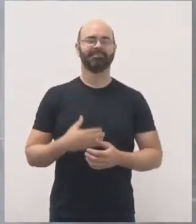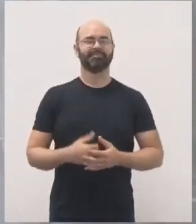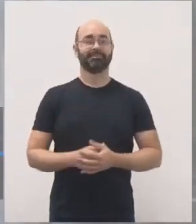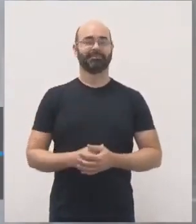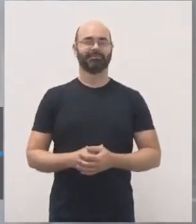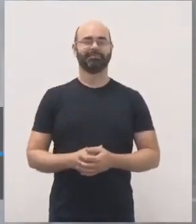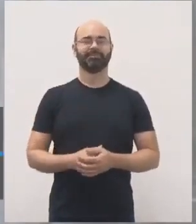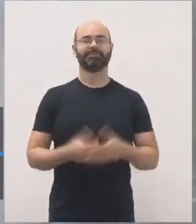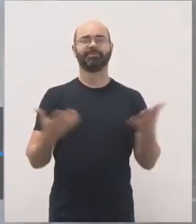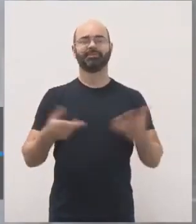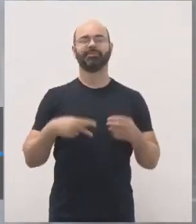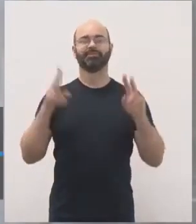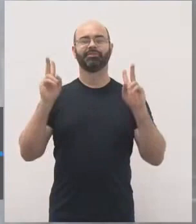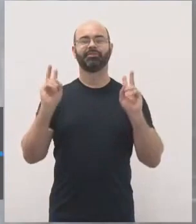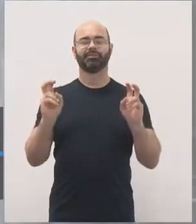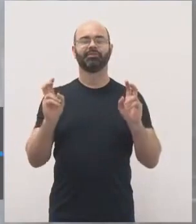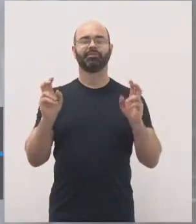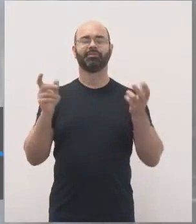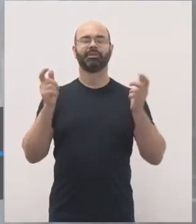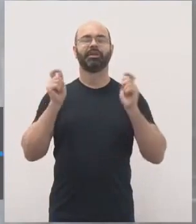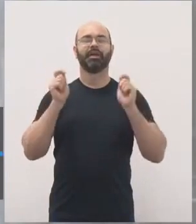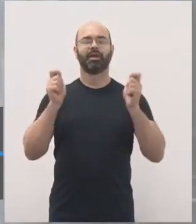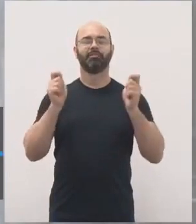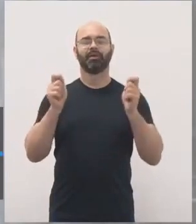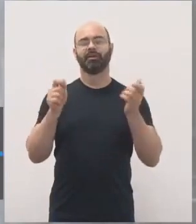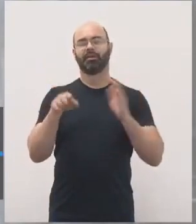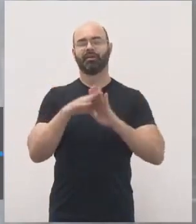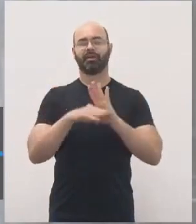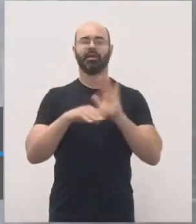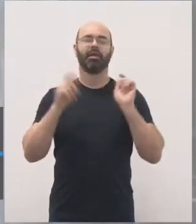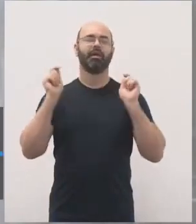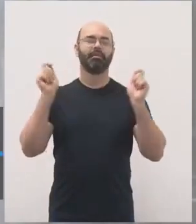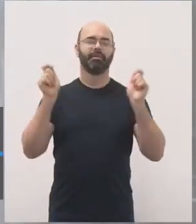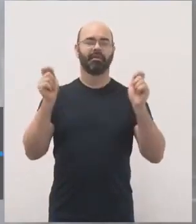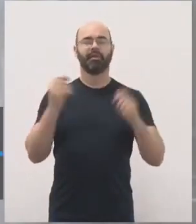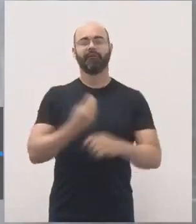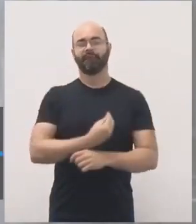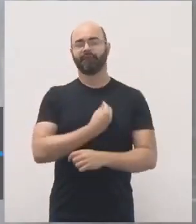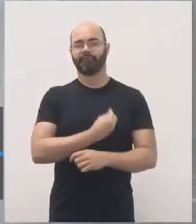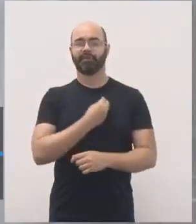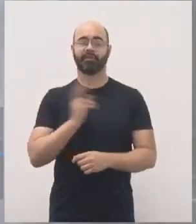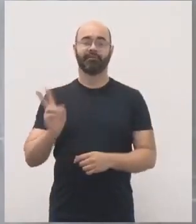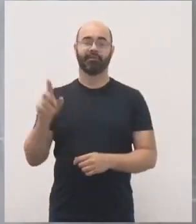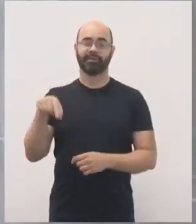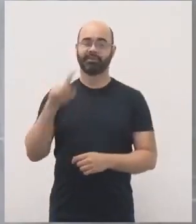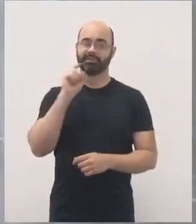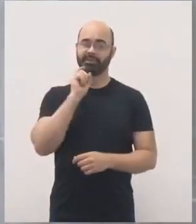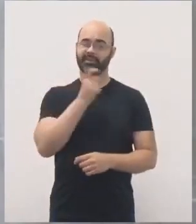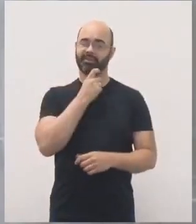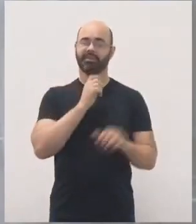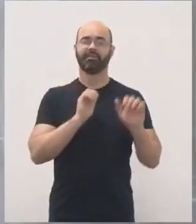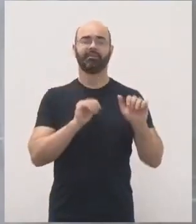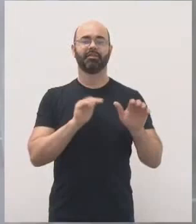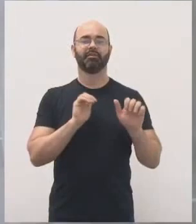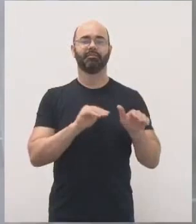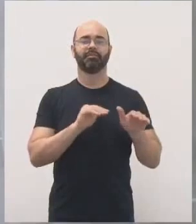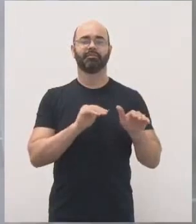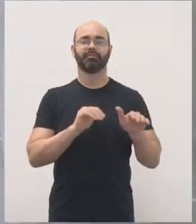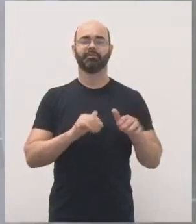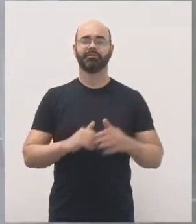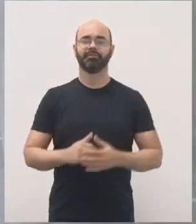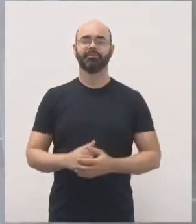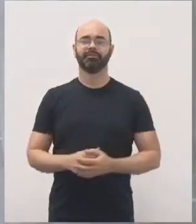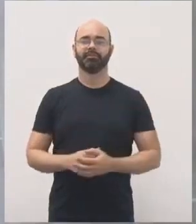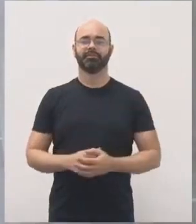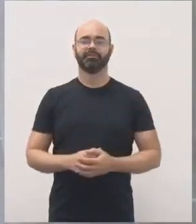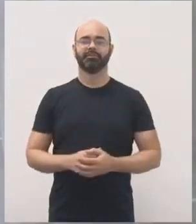sobre essa campanha de valorização da vida nesse mês de setembro. Isso está